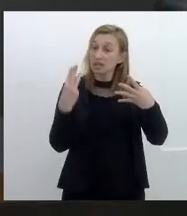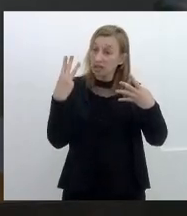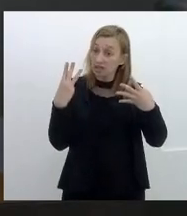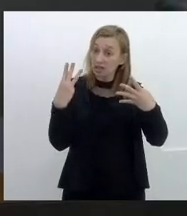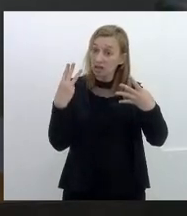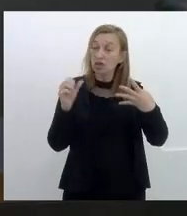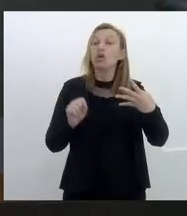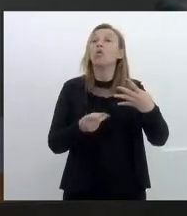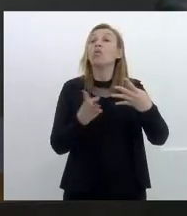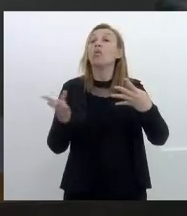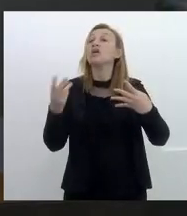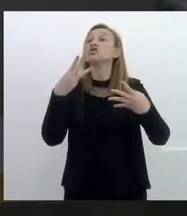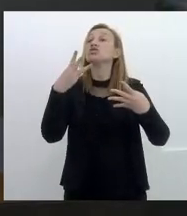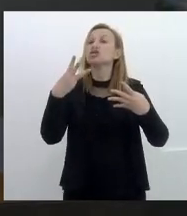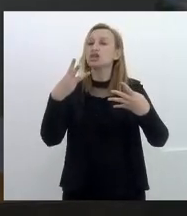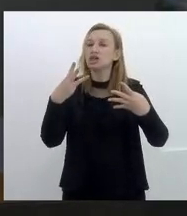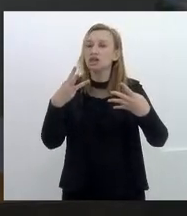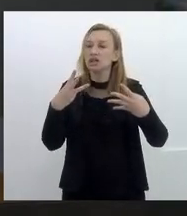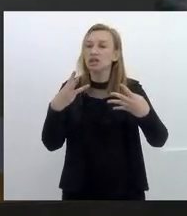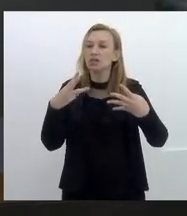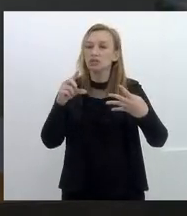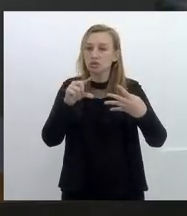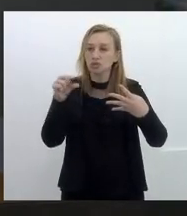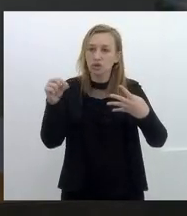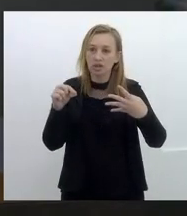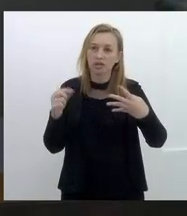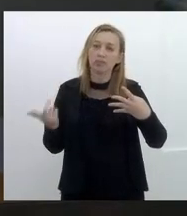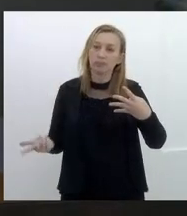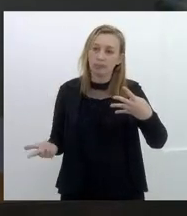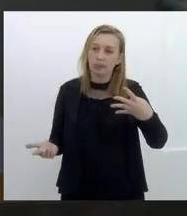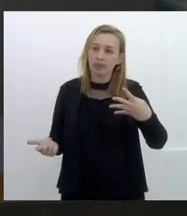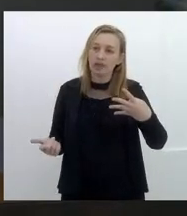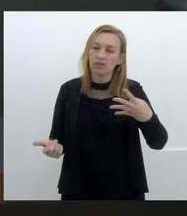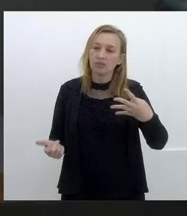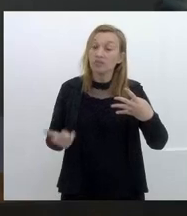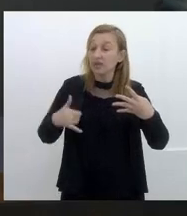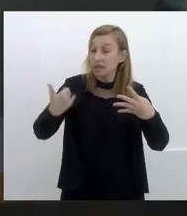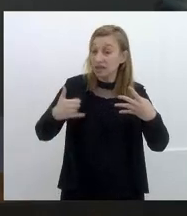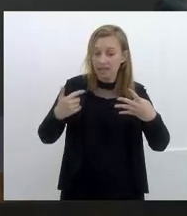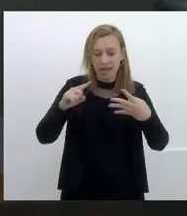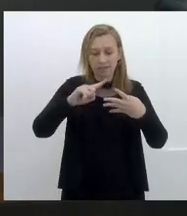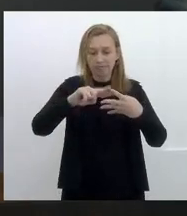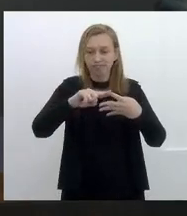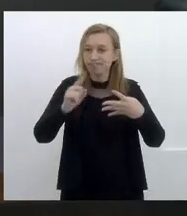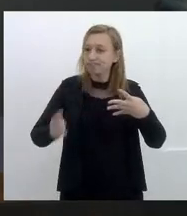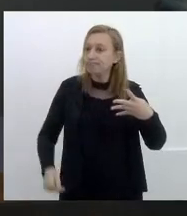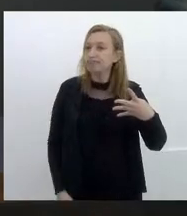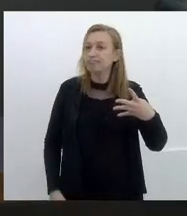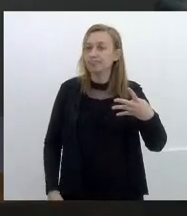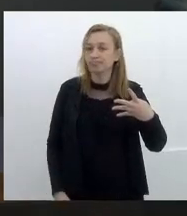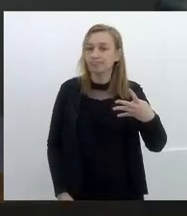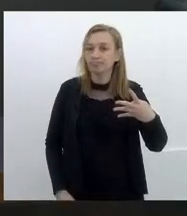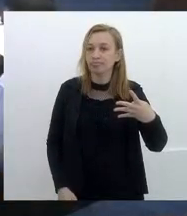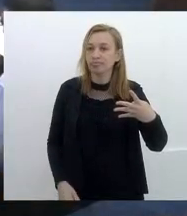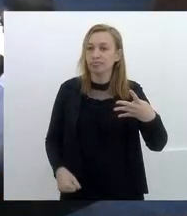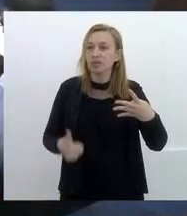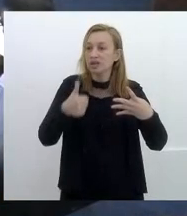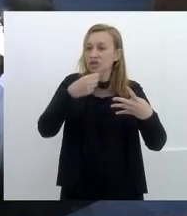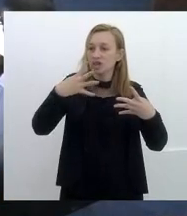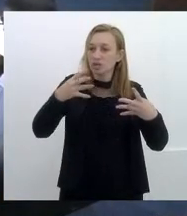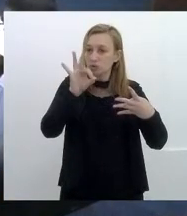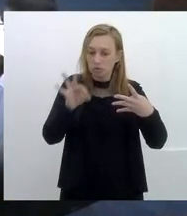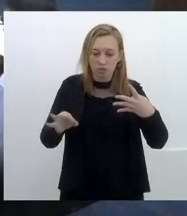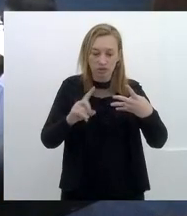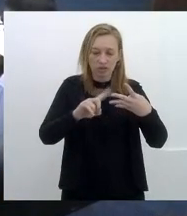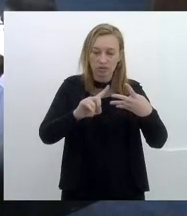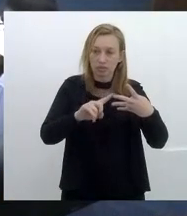Quais são os três que nós vamos optar a idade mínima os 14